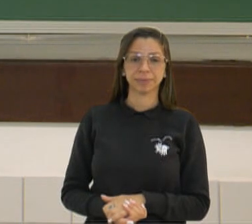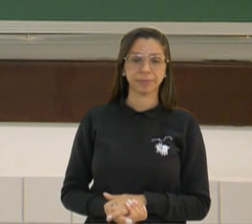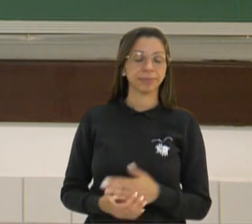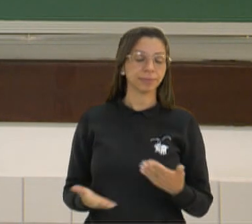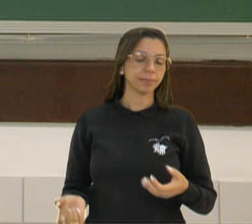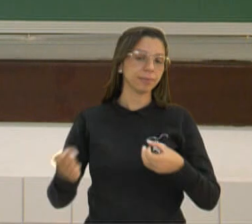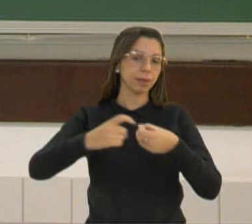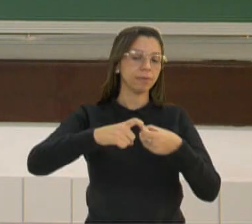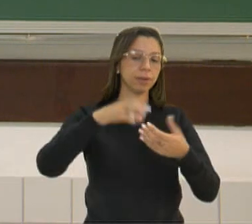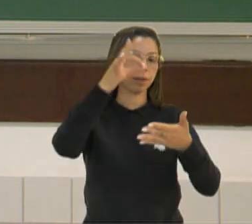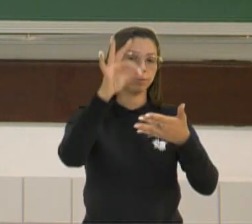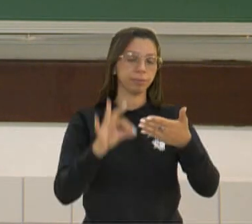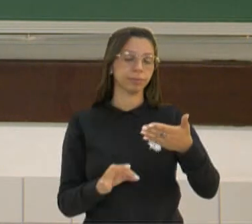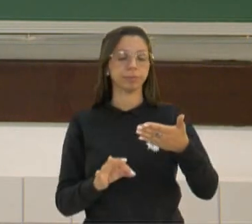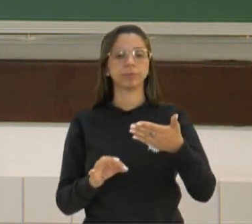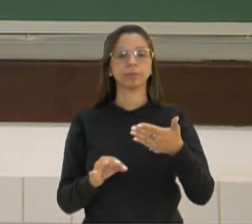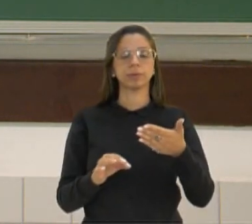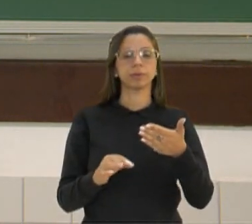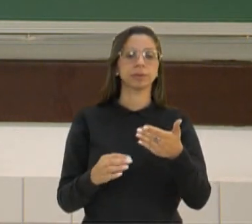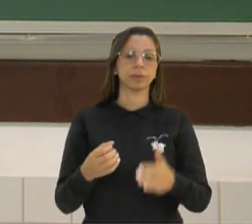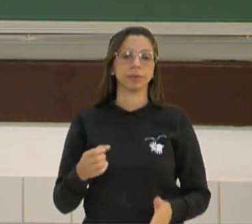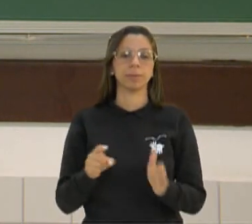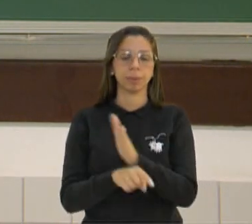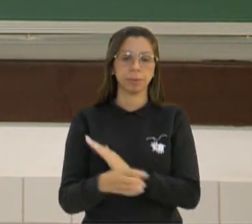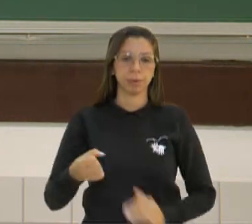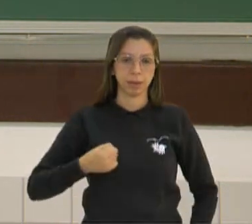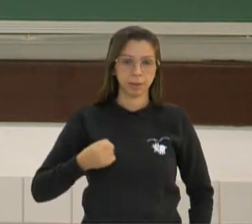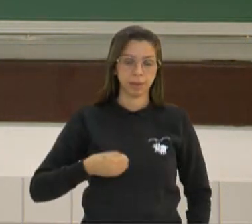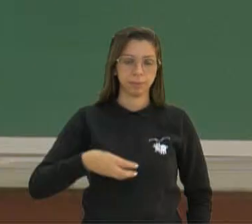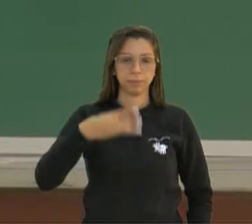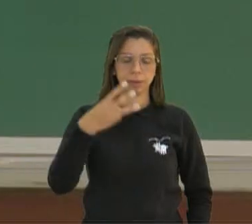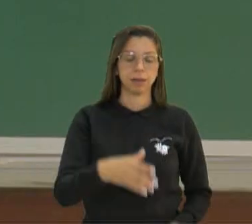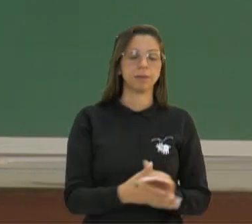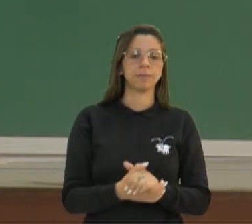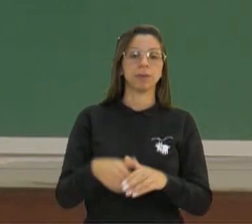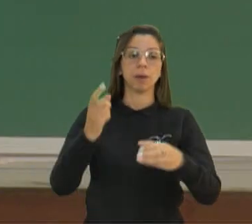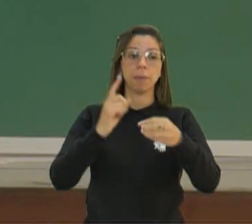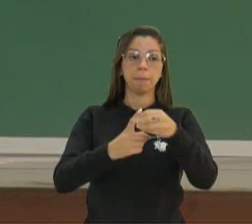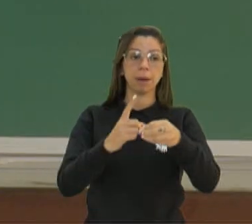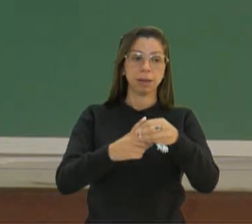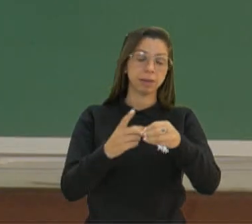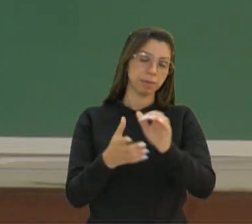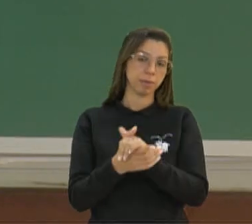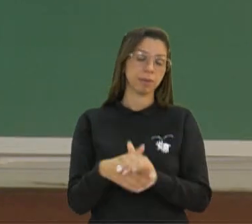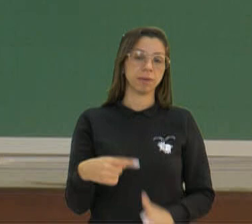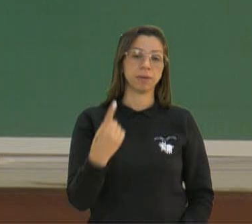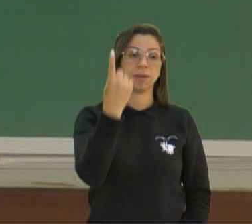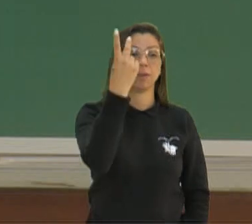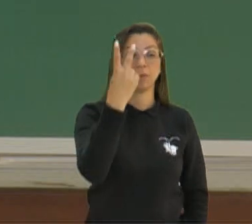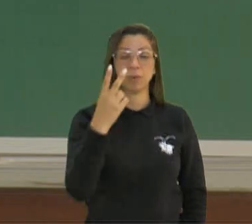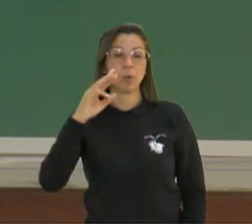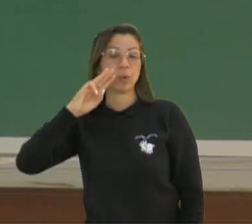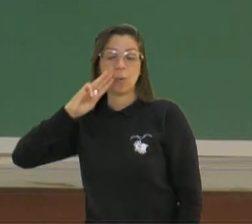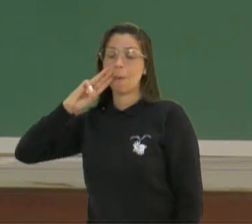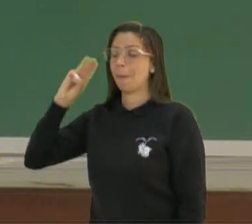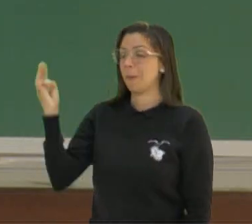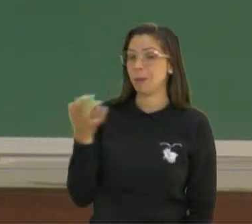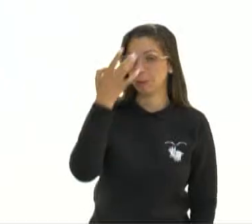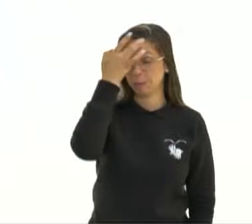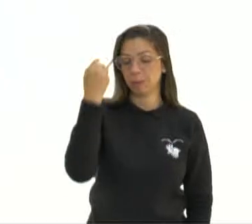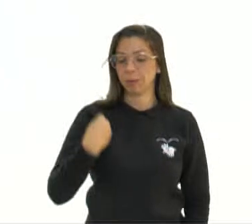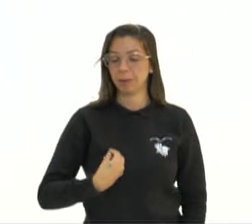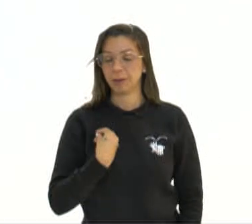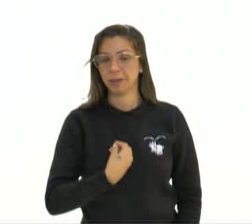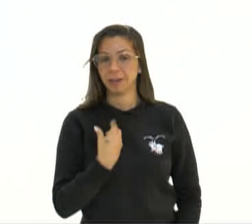Vamos lá, pessoal, correção do nosso último questionário. É uma cidade de números, são mais de 12 milhões de habitantes, que